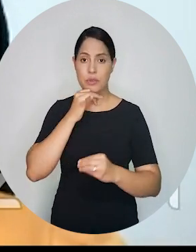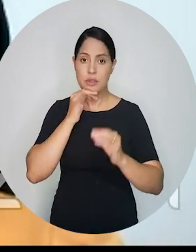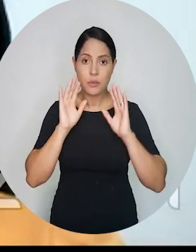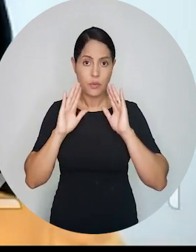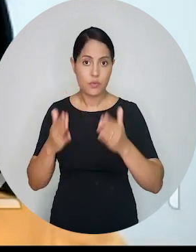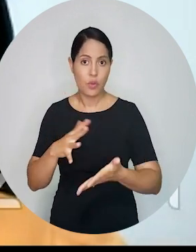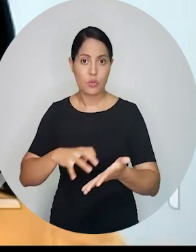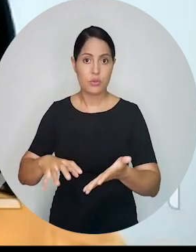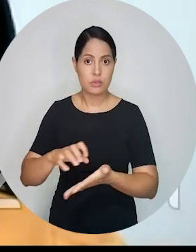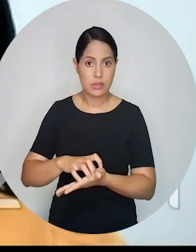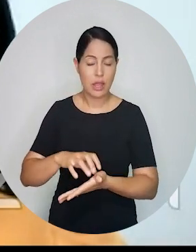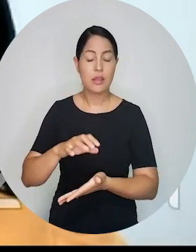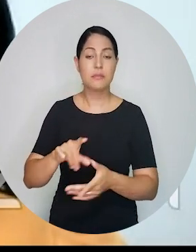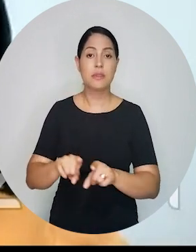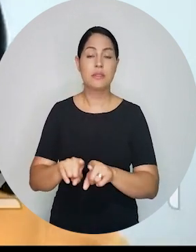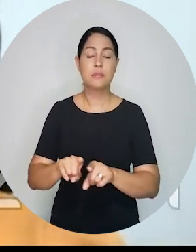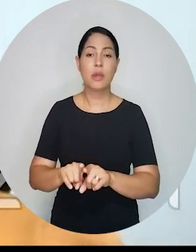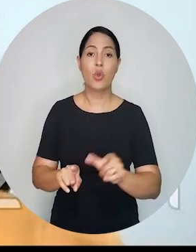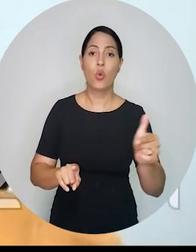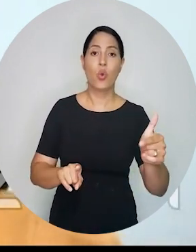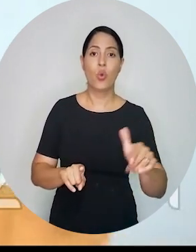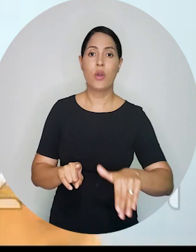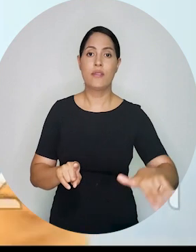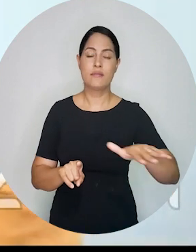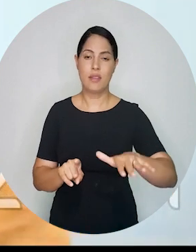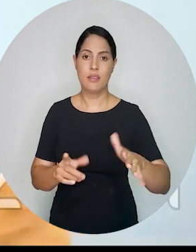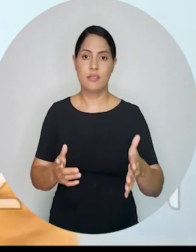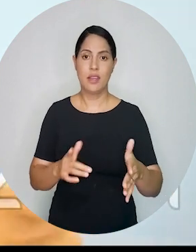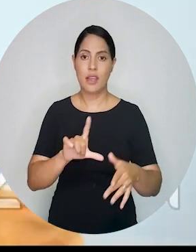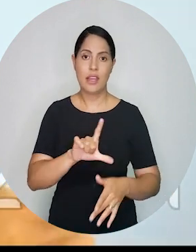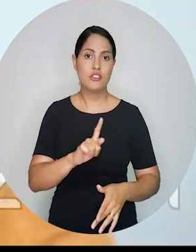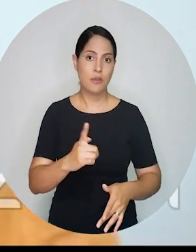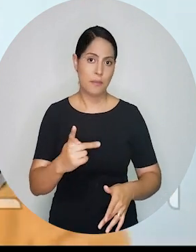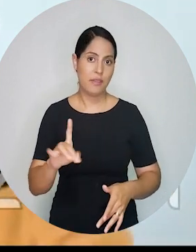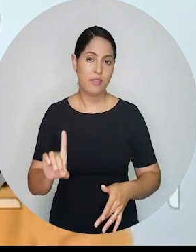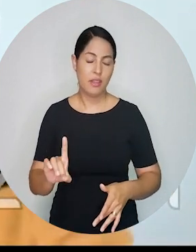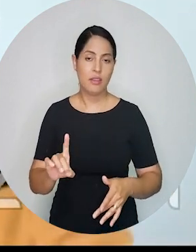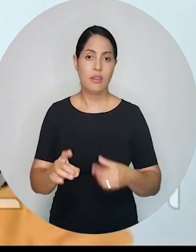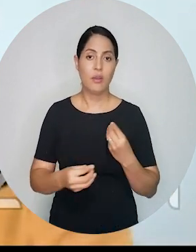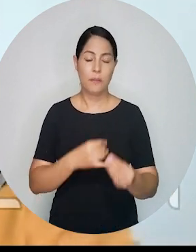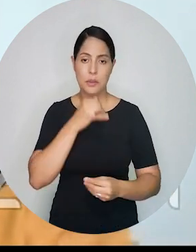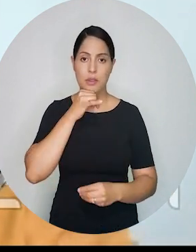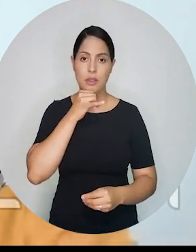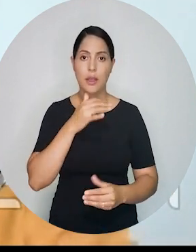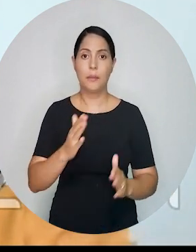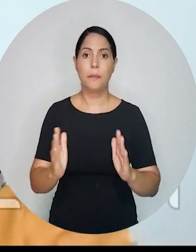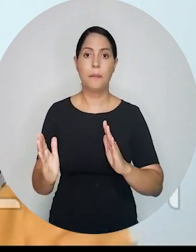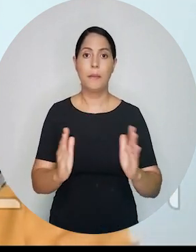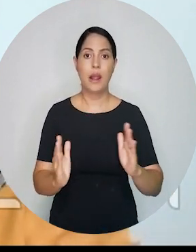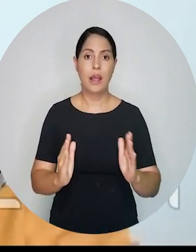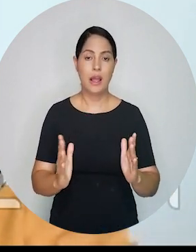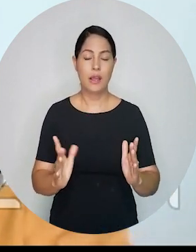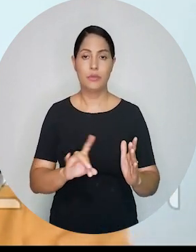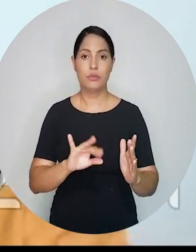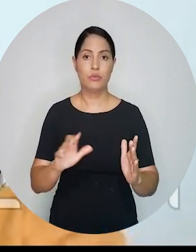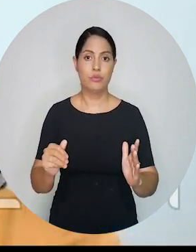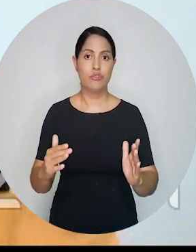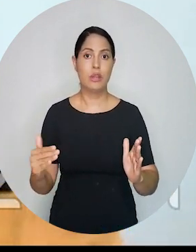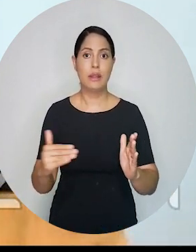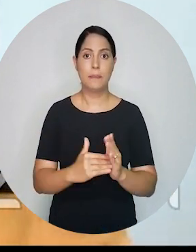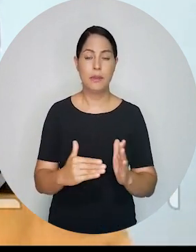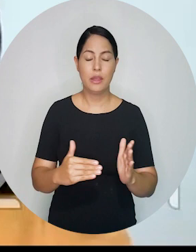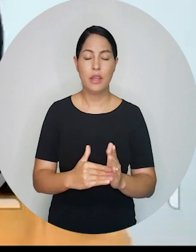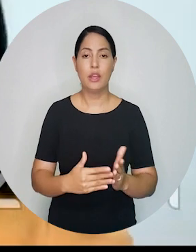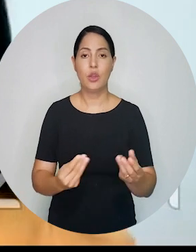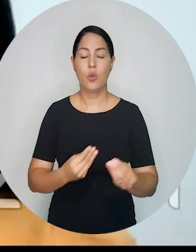não só focado para a questão dos dados pessoais, mas é importante a questão do estipular prazos, então você